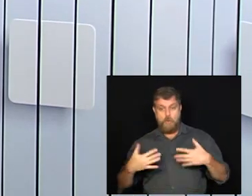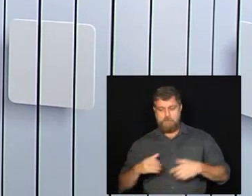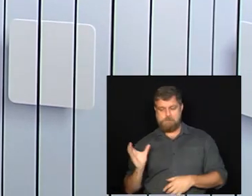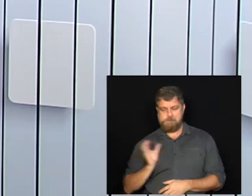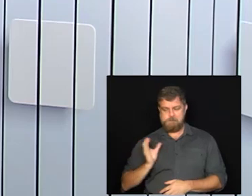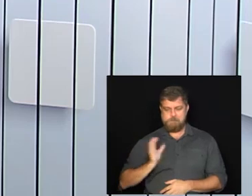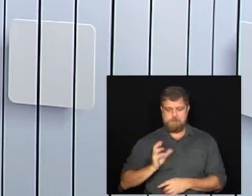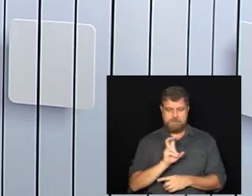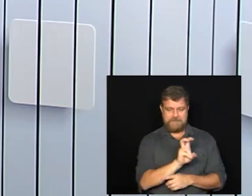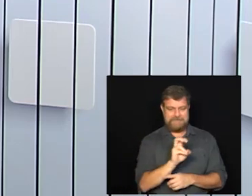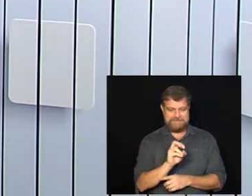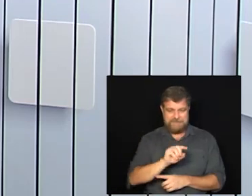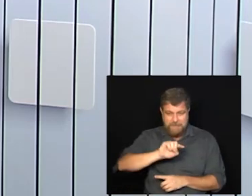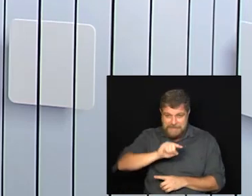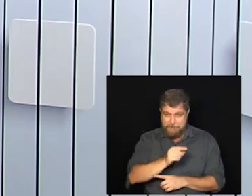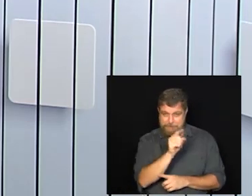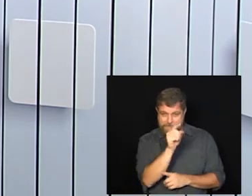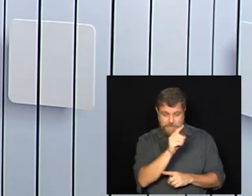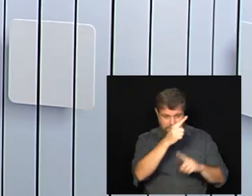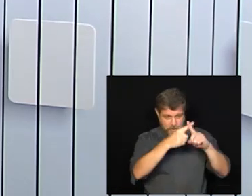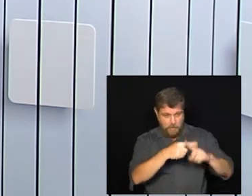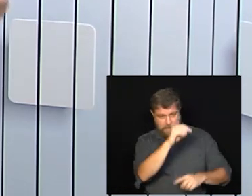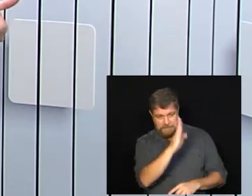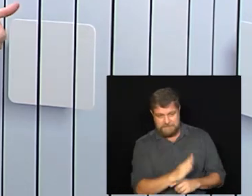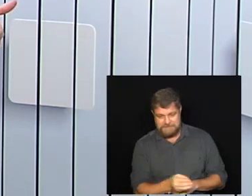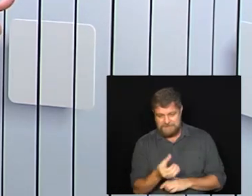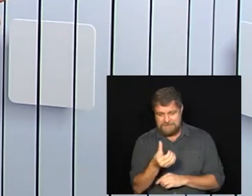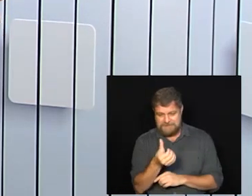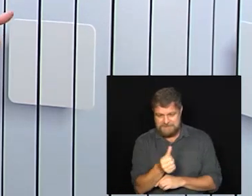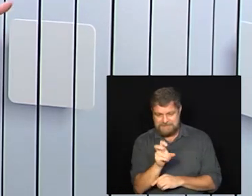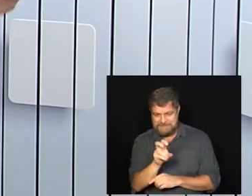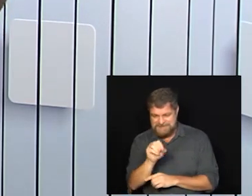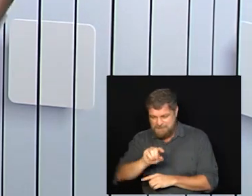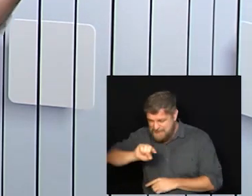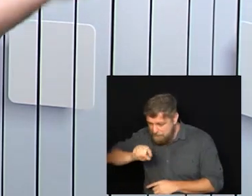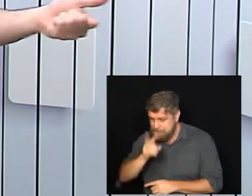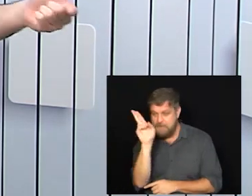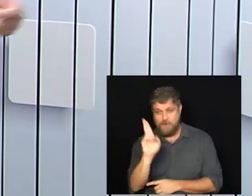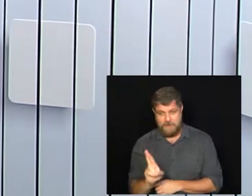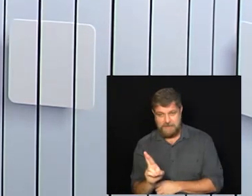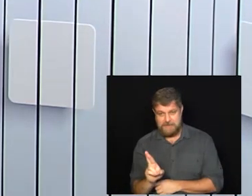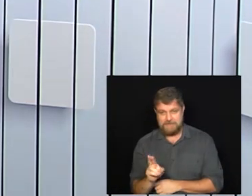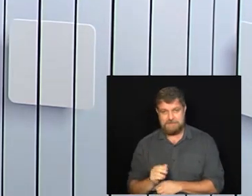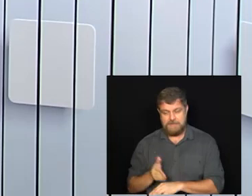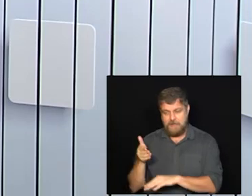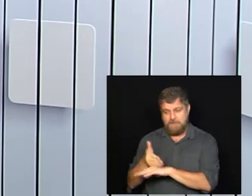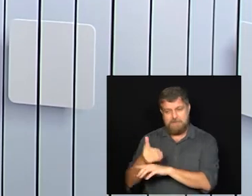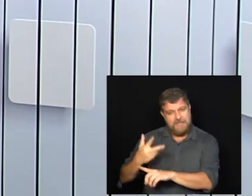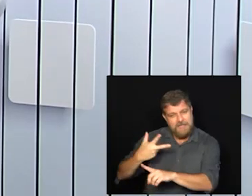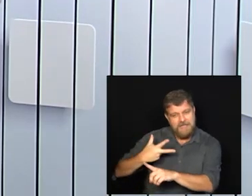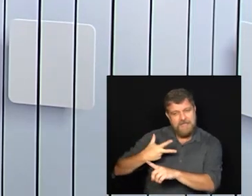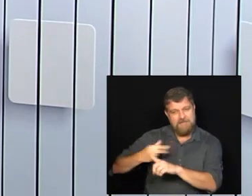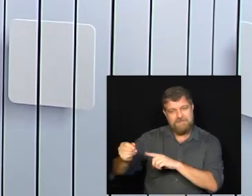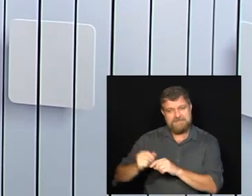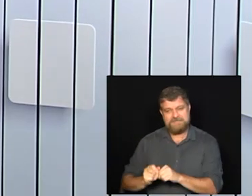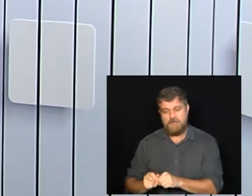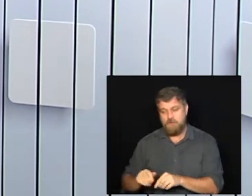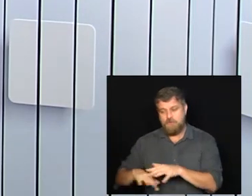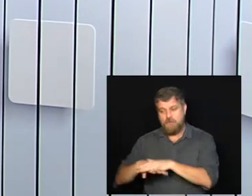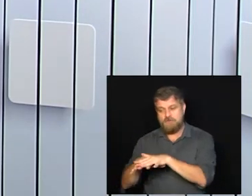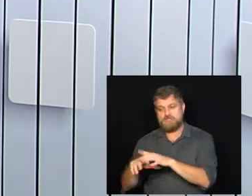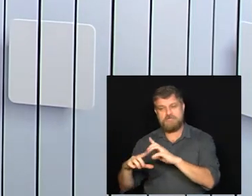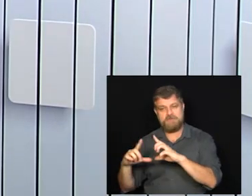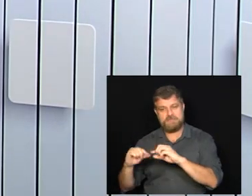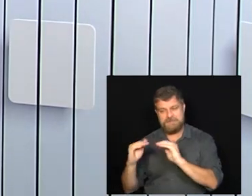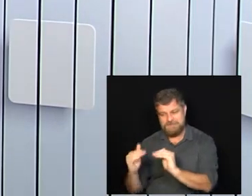mil pela participação na Copa do Brasil e mais 650 mil reais por ter vencido o Gama e avançado